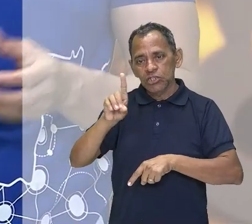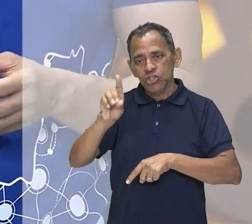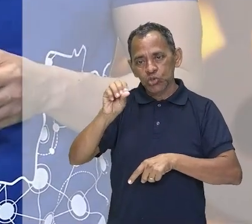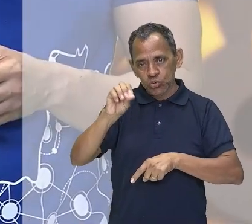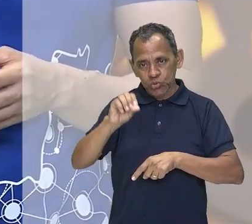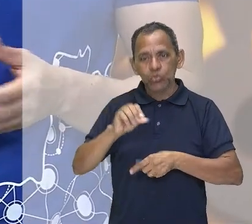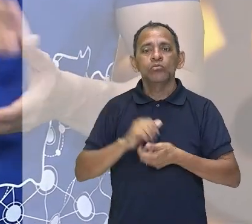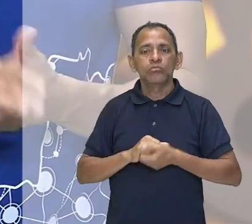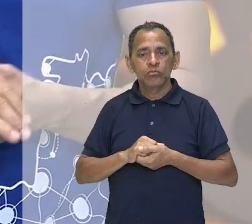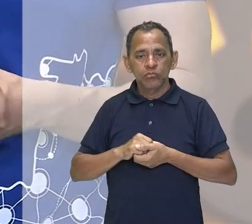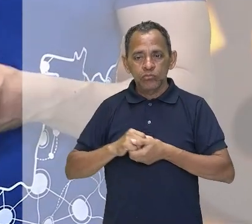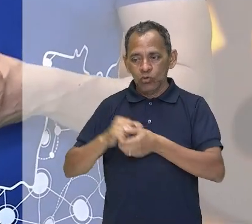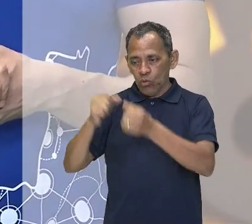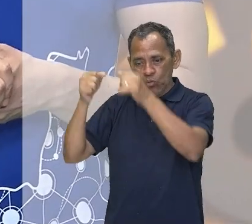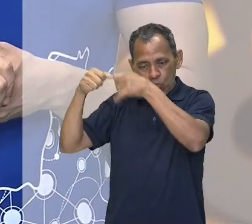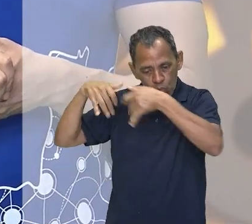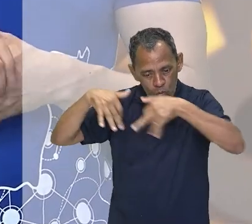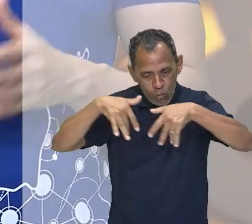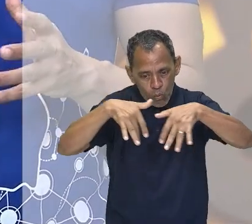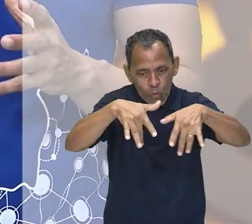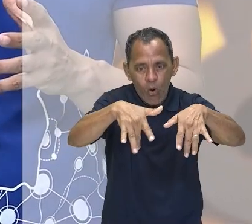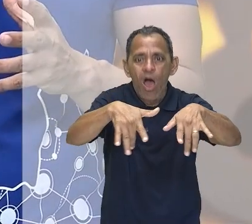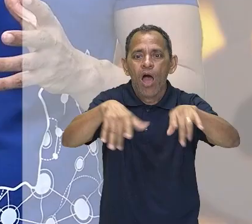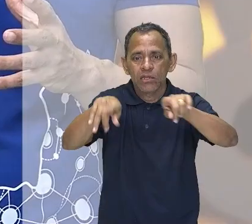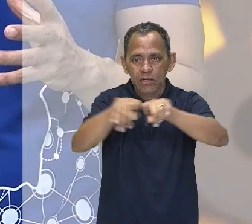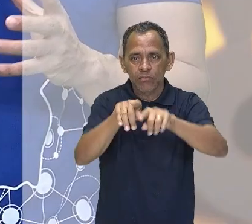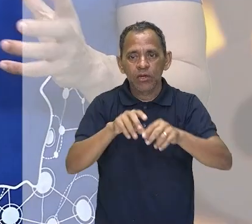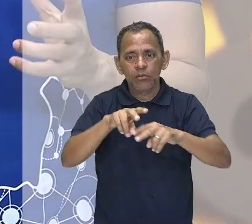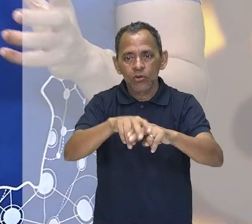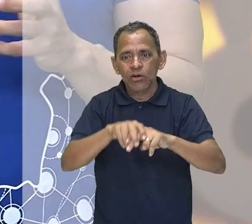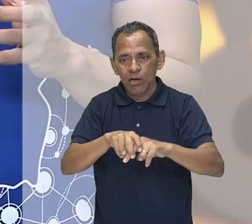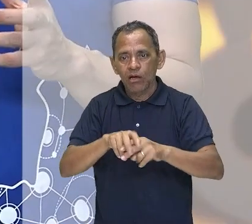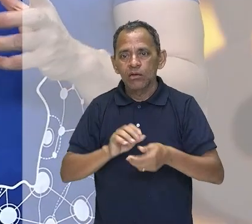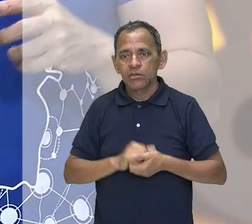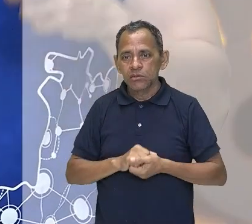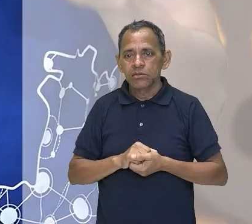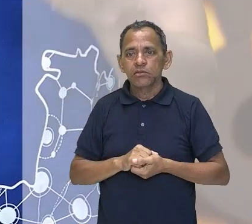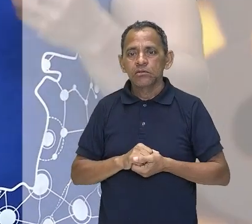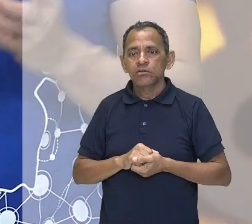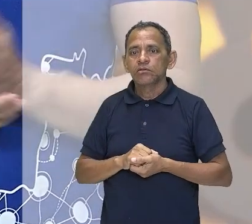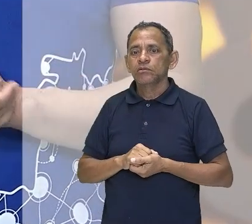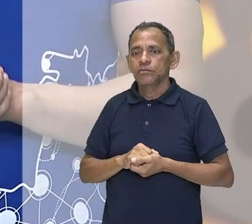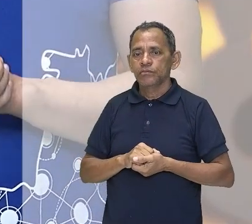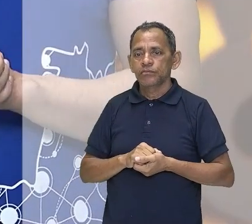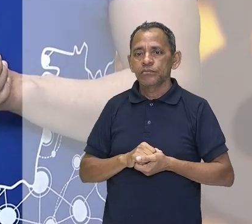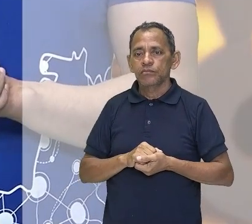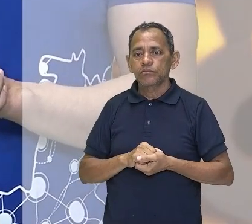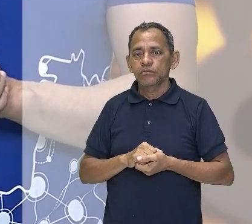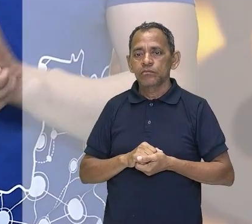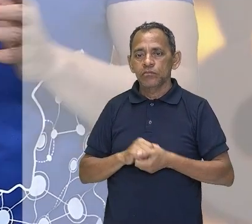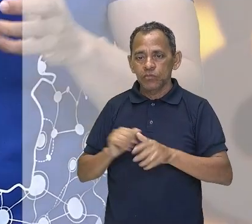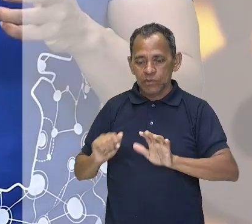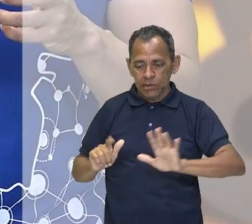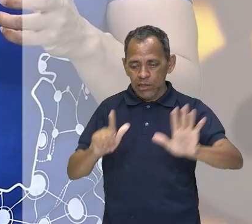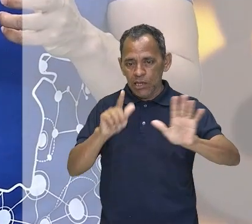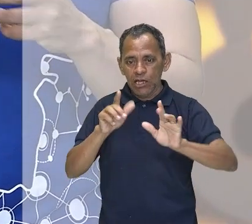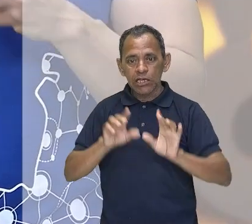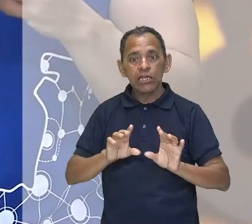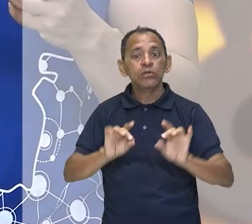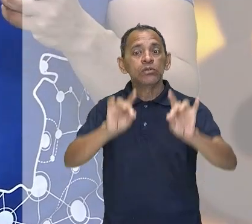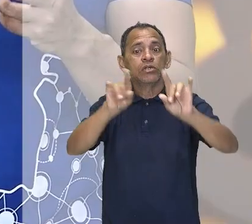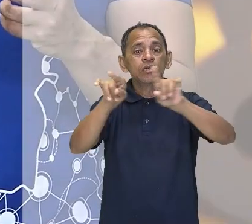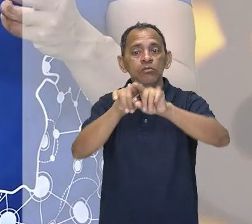queima de biomassa. Temos também os gases fluorados, que vem ali, em especial, do uso